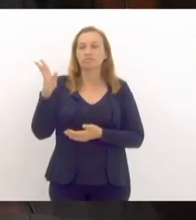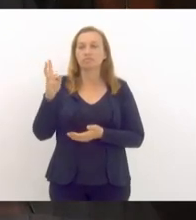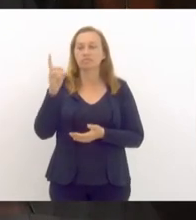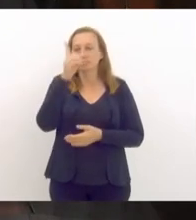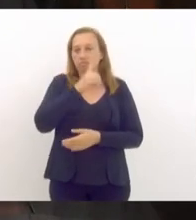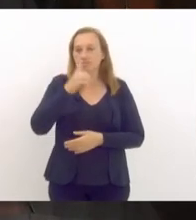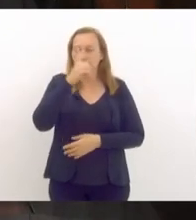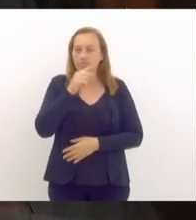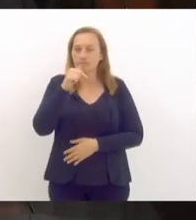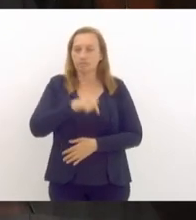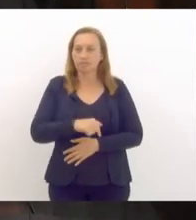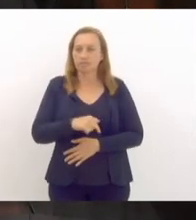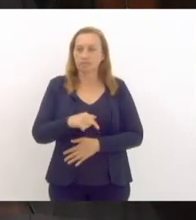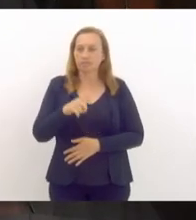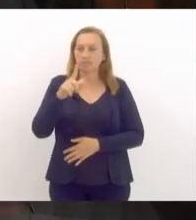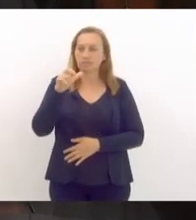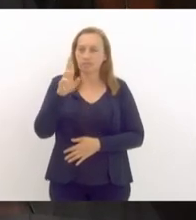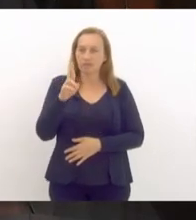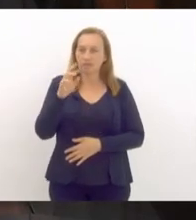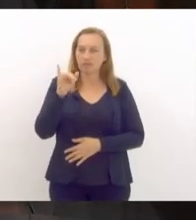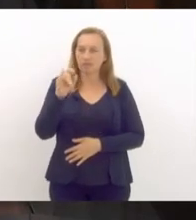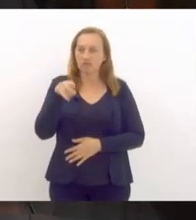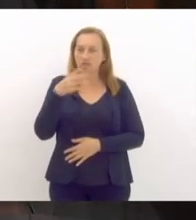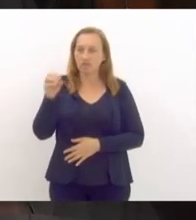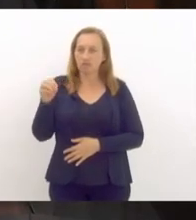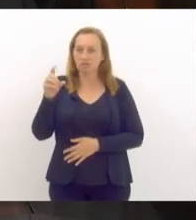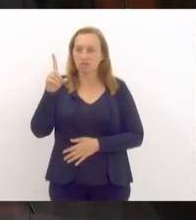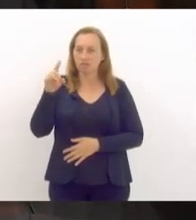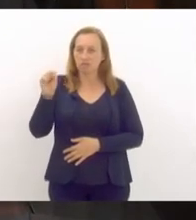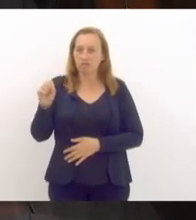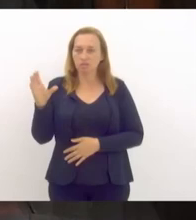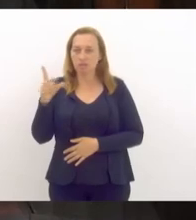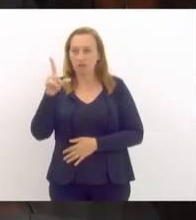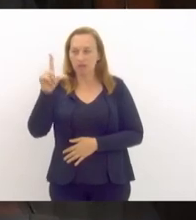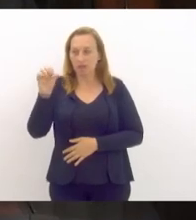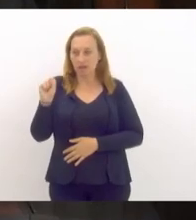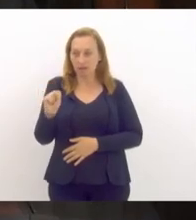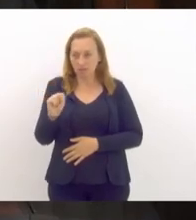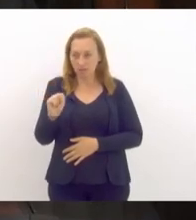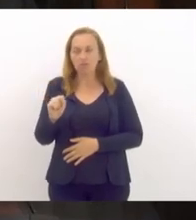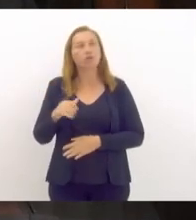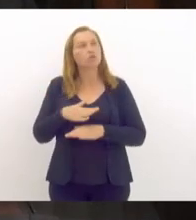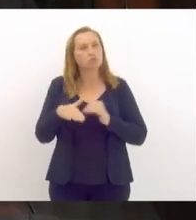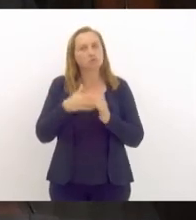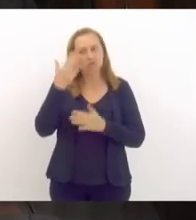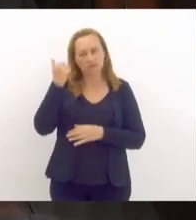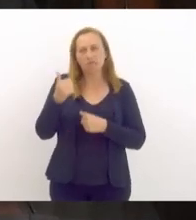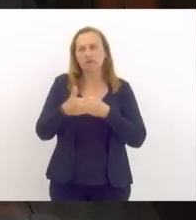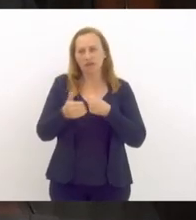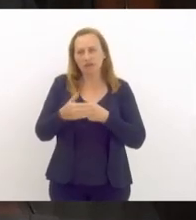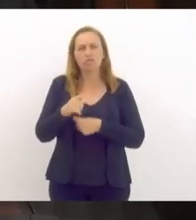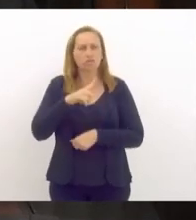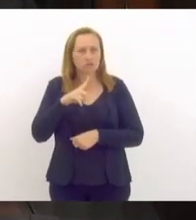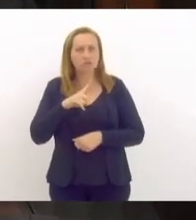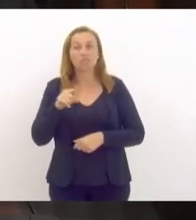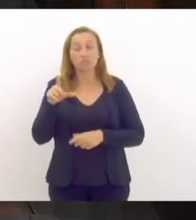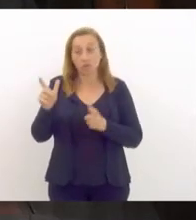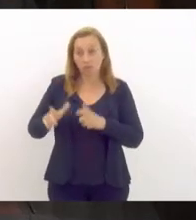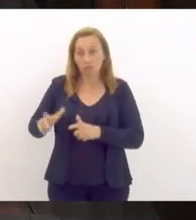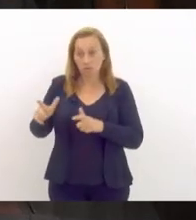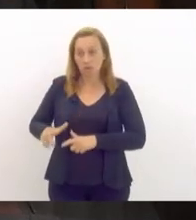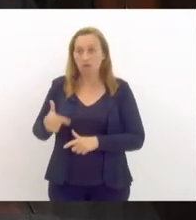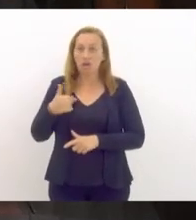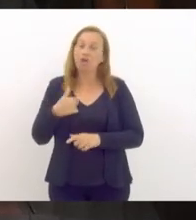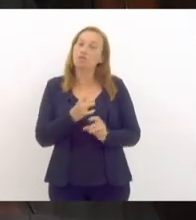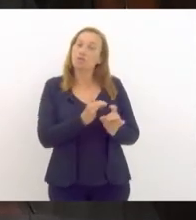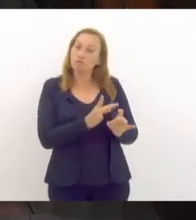Todos sabem que eu sou morador da região metropolitana mas eu tenho um carinho um amor imenso por toda a região dos lagos sem contar que eu